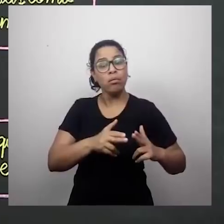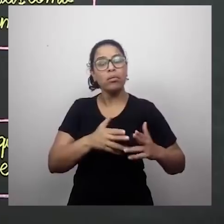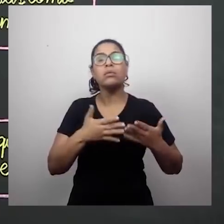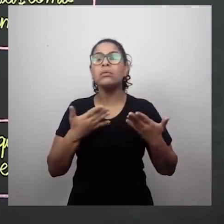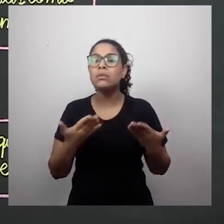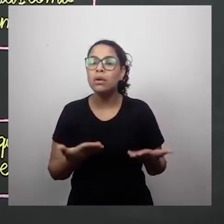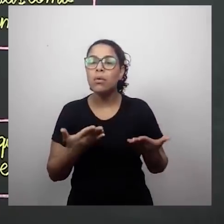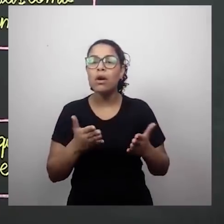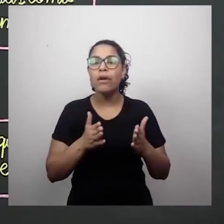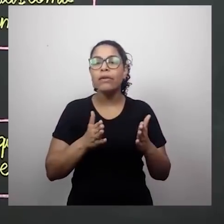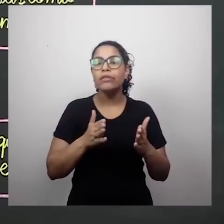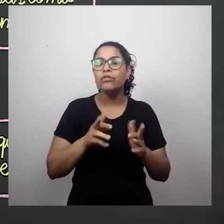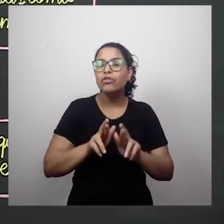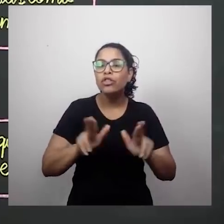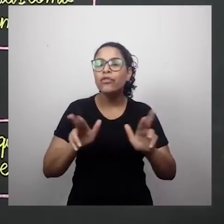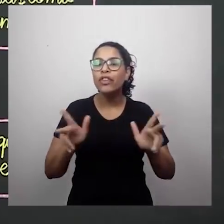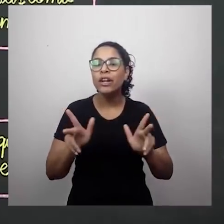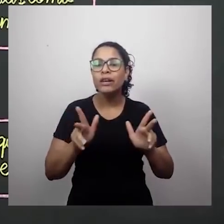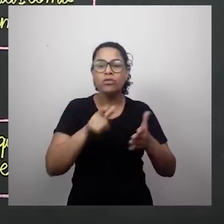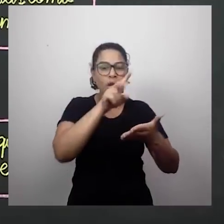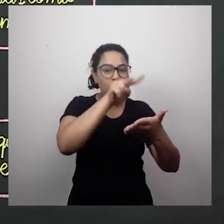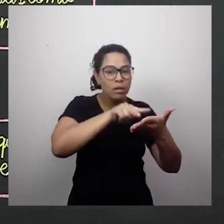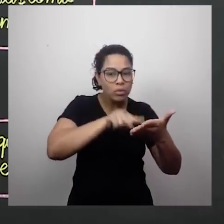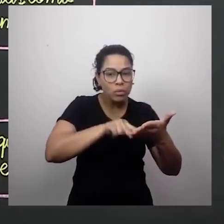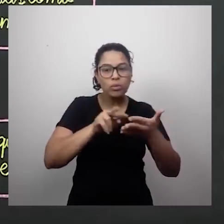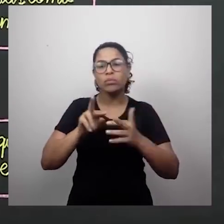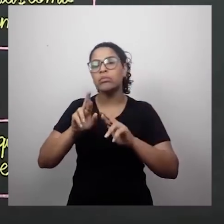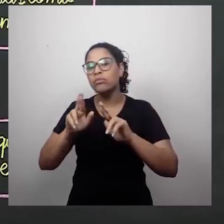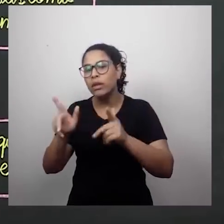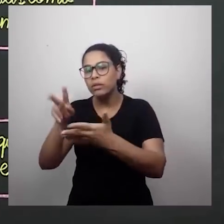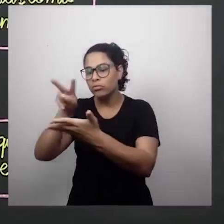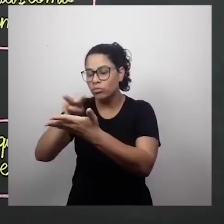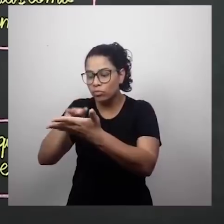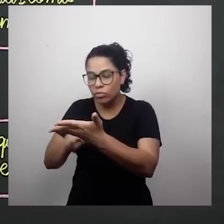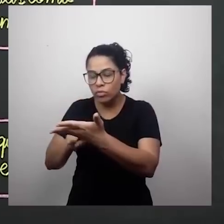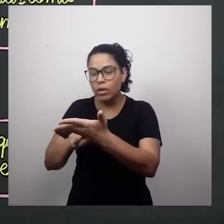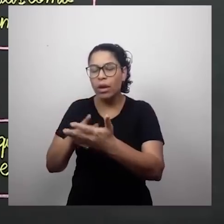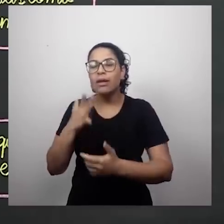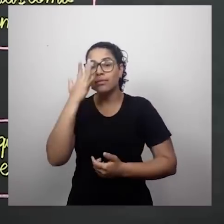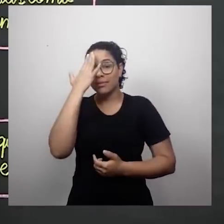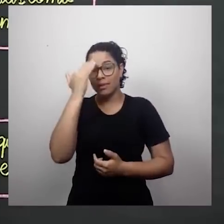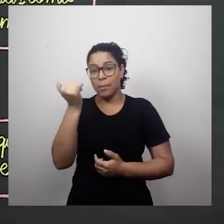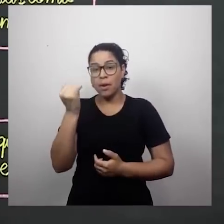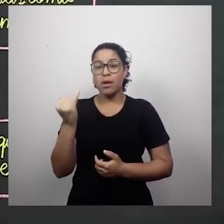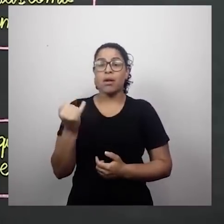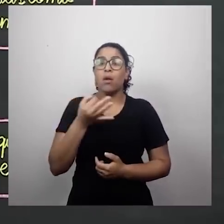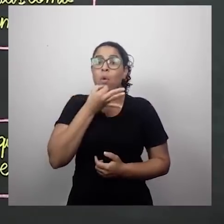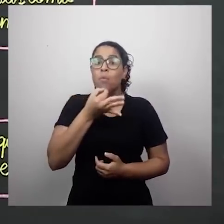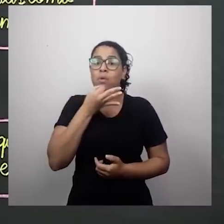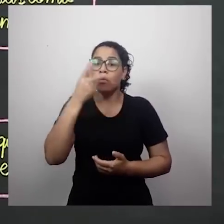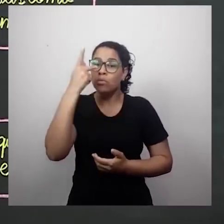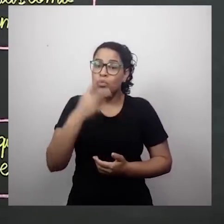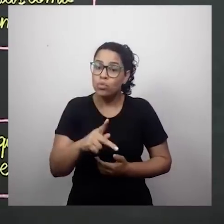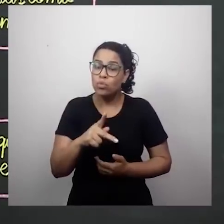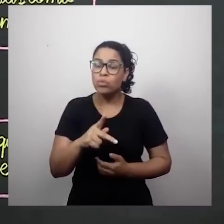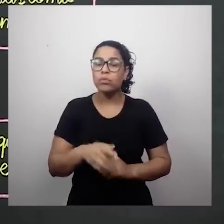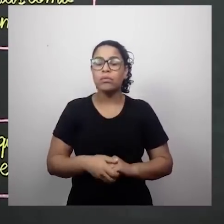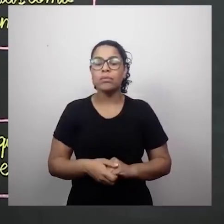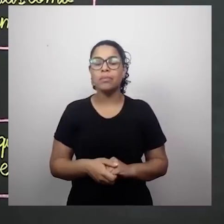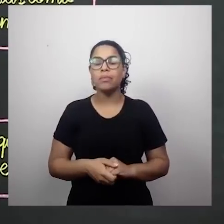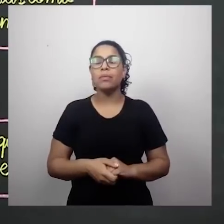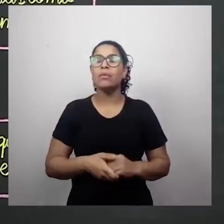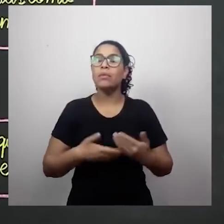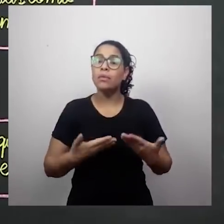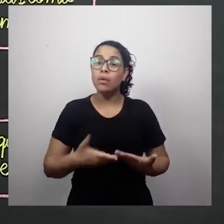Faça uma relação entre diferentes pontos de vista, isso vai te ajudar a interpretar os fatos. Porque o jornalista já analisou pra gente, mas a gente vai